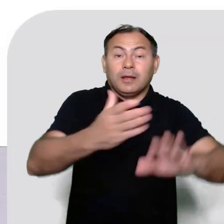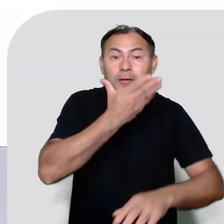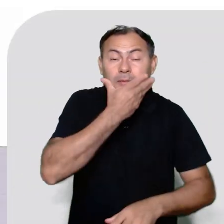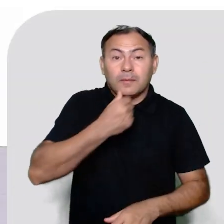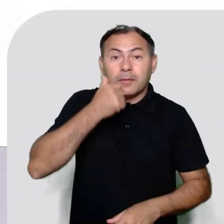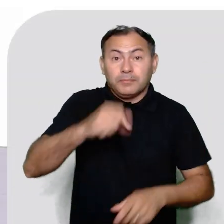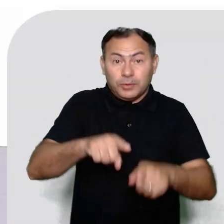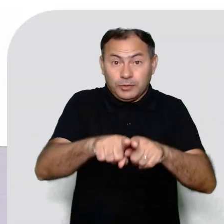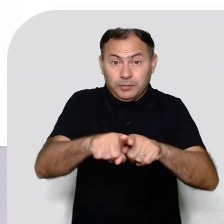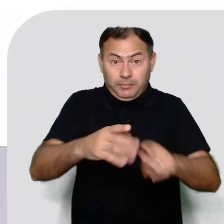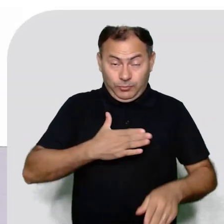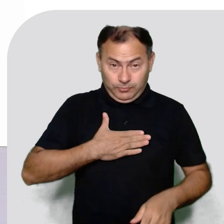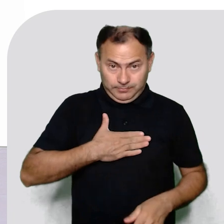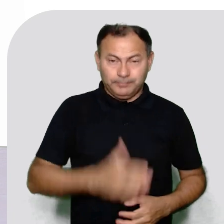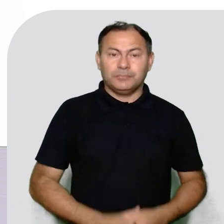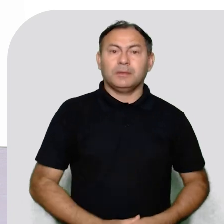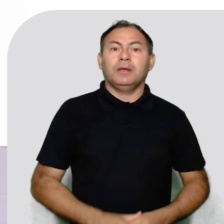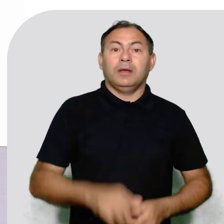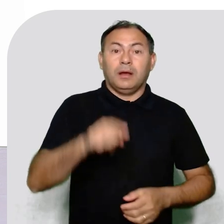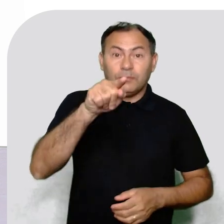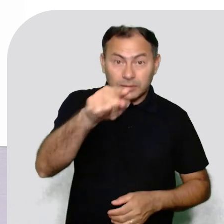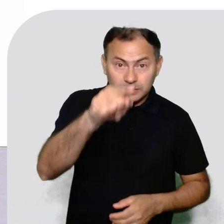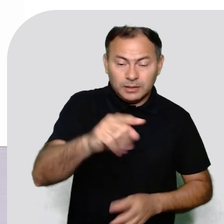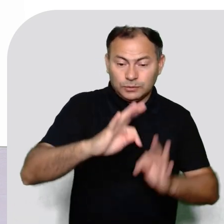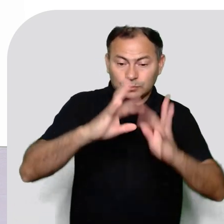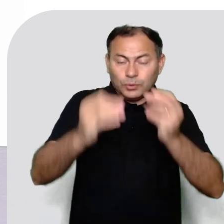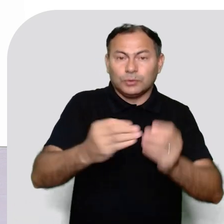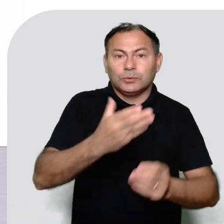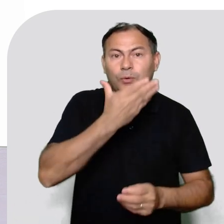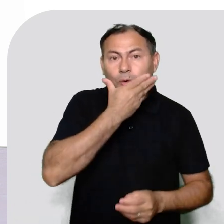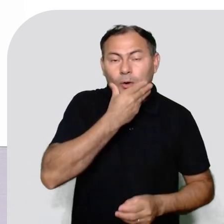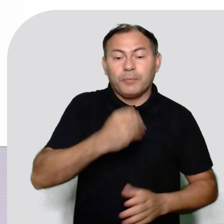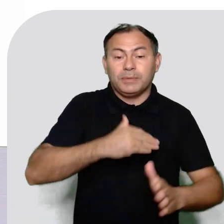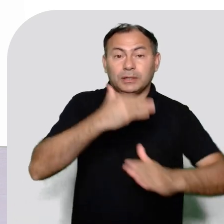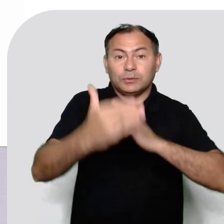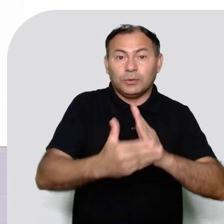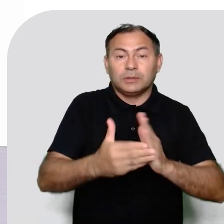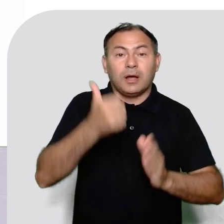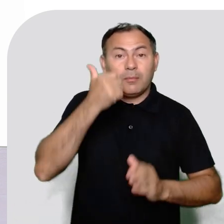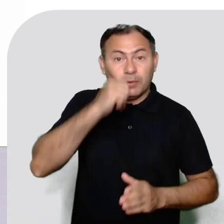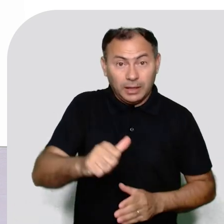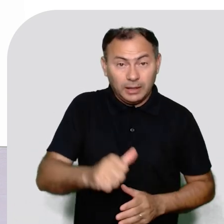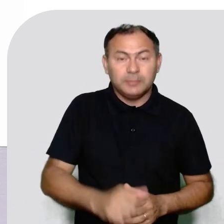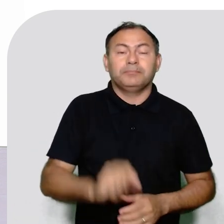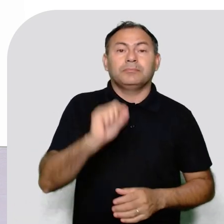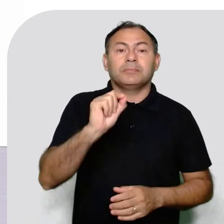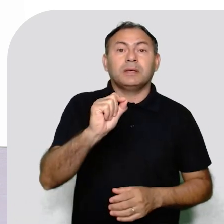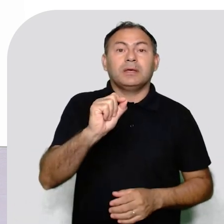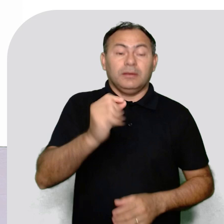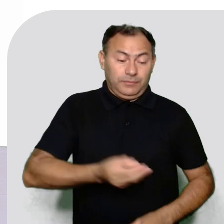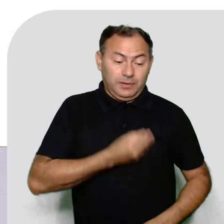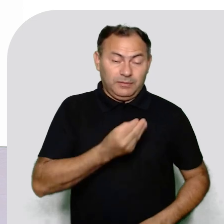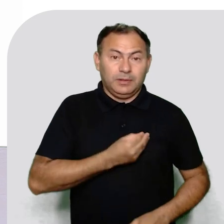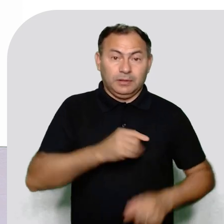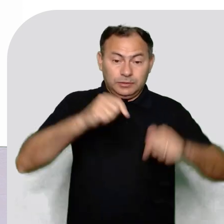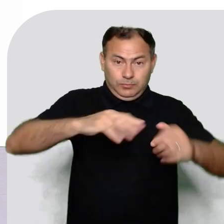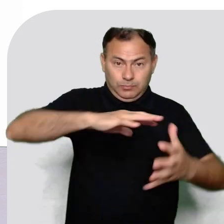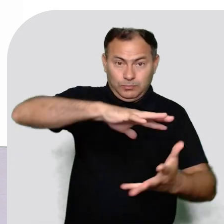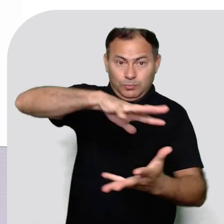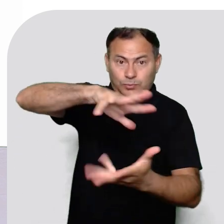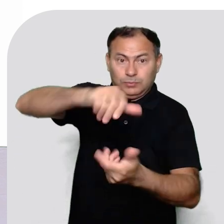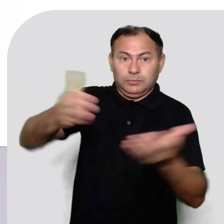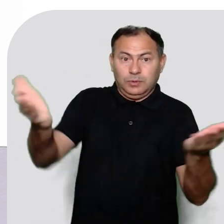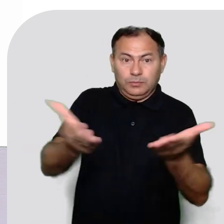Olá, meu irmão e minha irmã, e a você, todo homem e toda mulher que vive neste